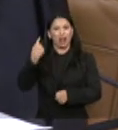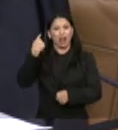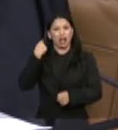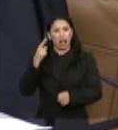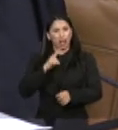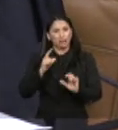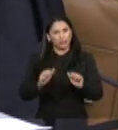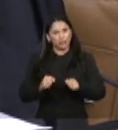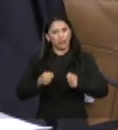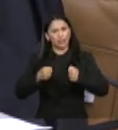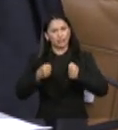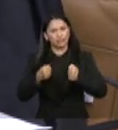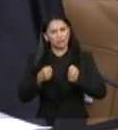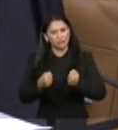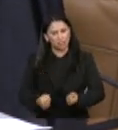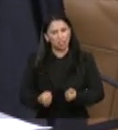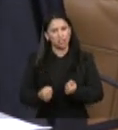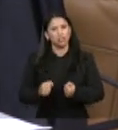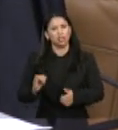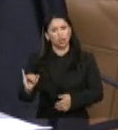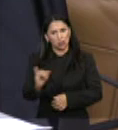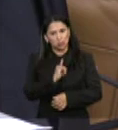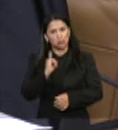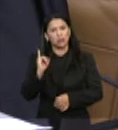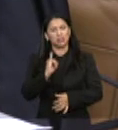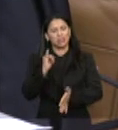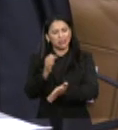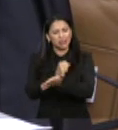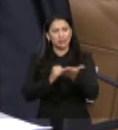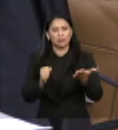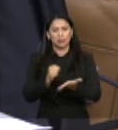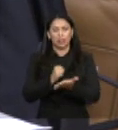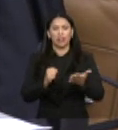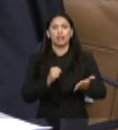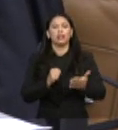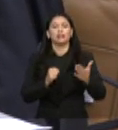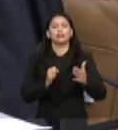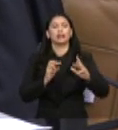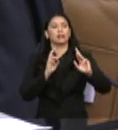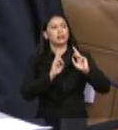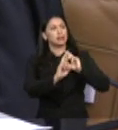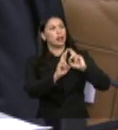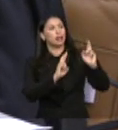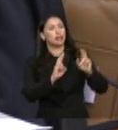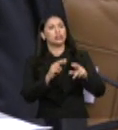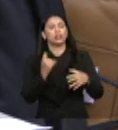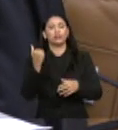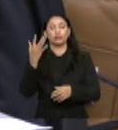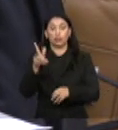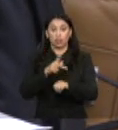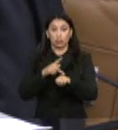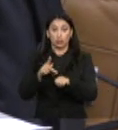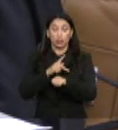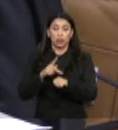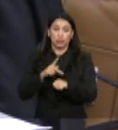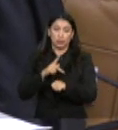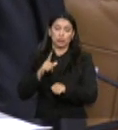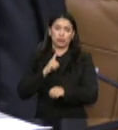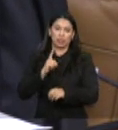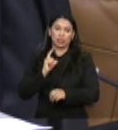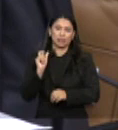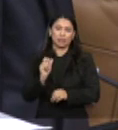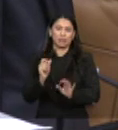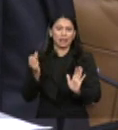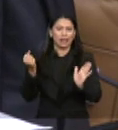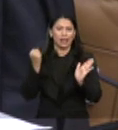princípios que se tornaram fundamentais nas relações internacionais sua inapagável contribuição está